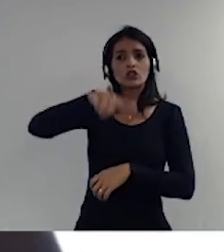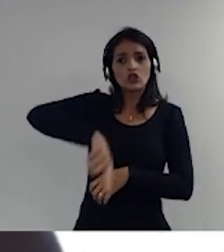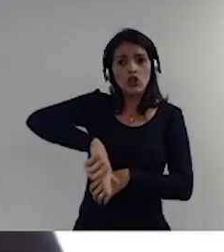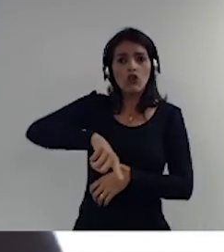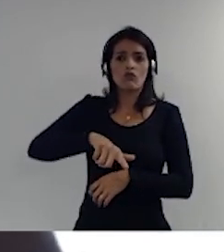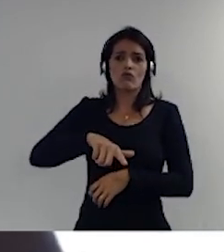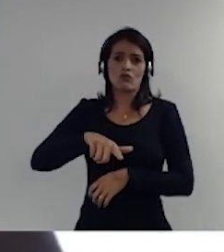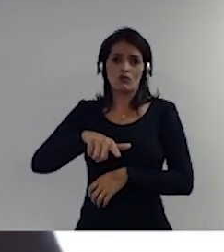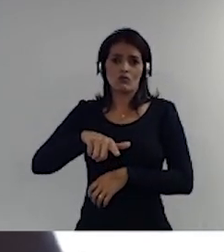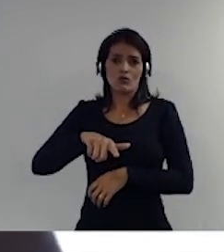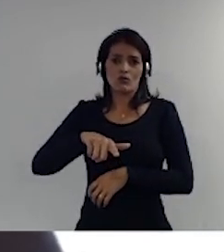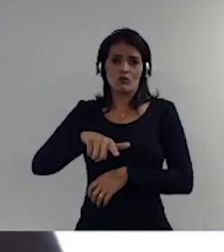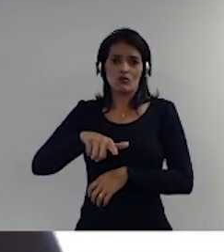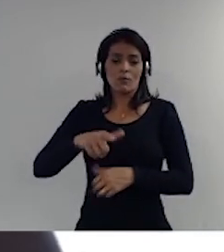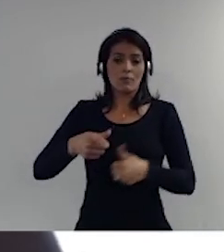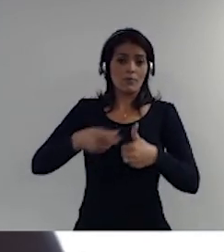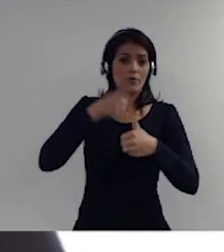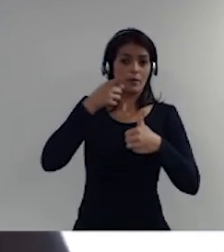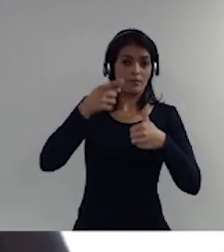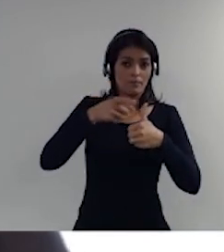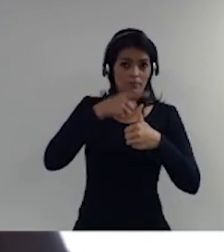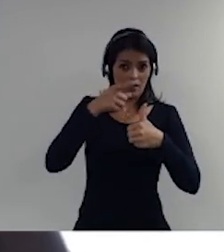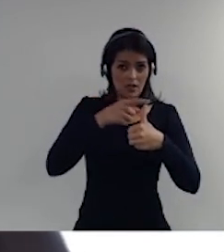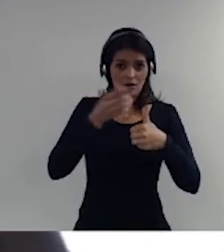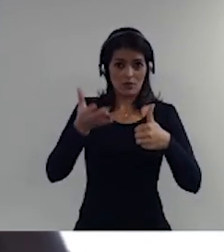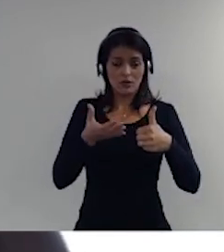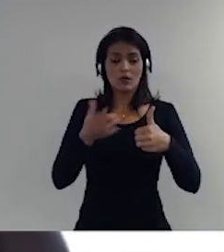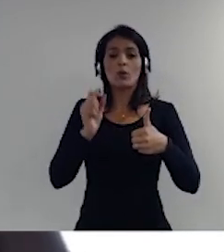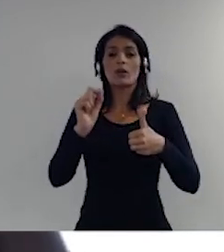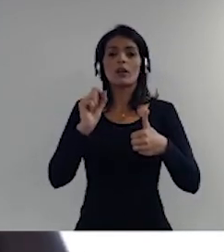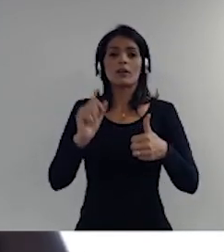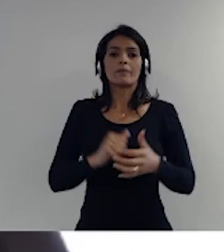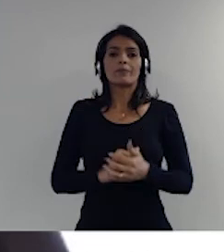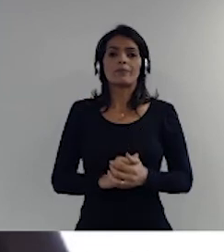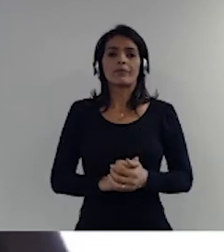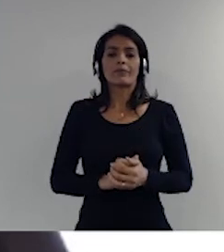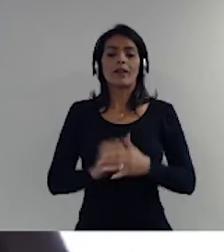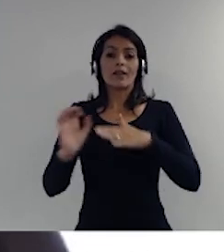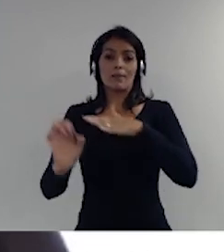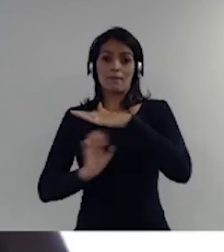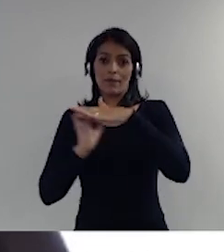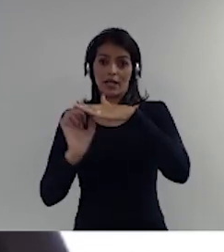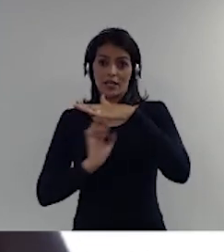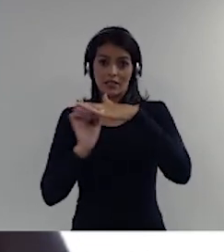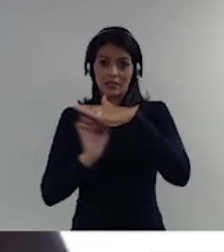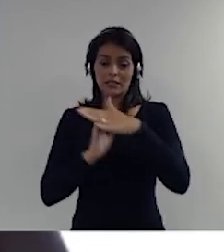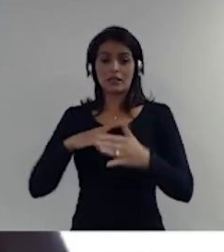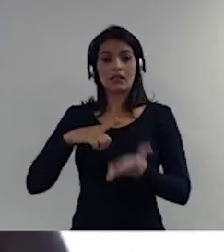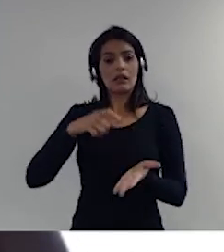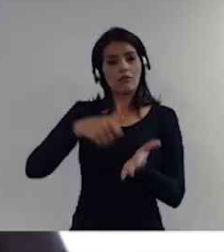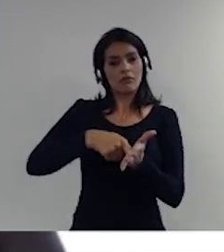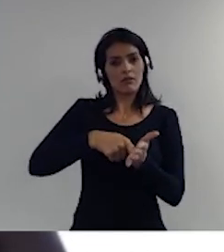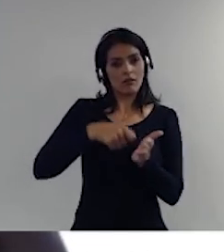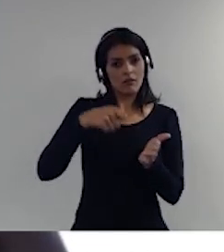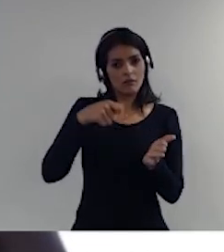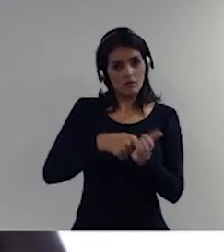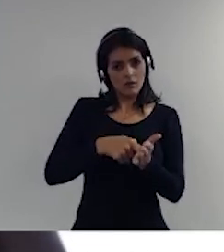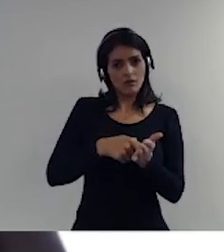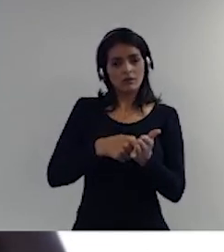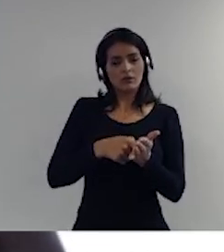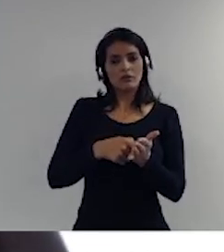destacados. O primeiro deles, que eu queria mencionar aqui, é que as companhias abertas, que têm um dever de manter o